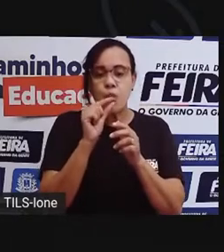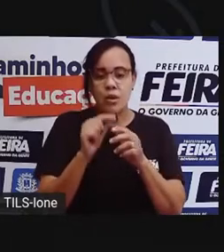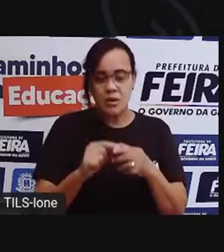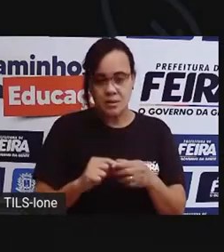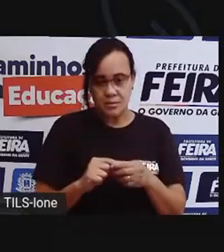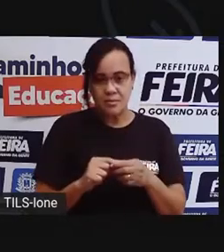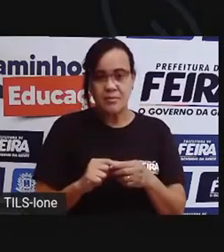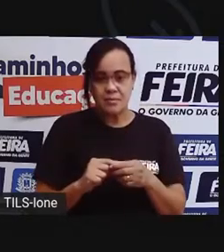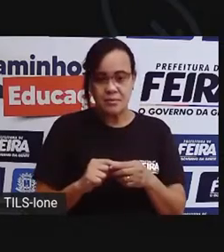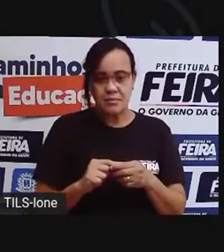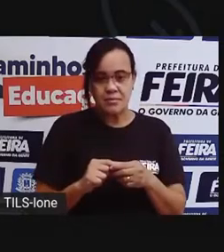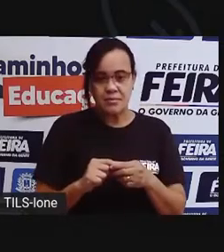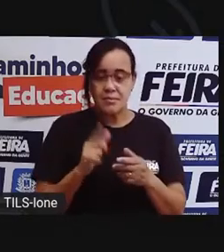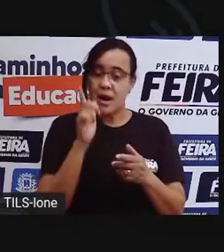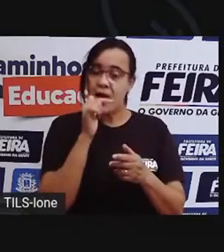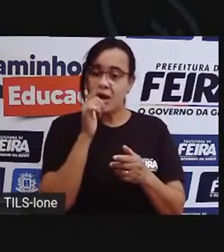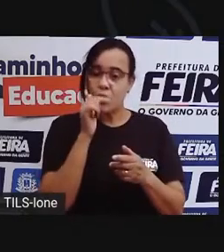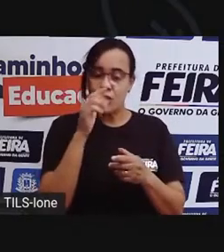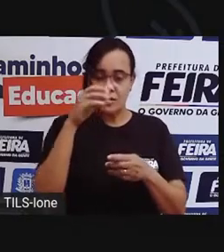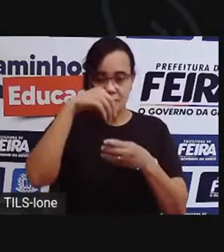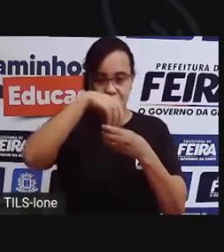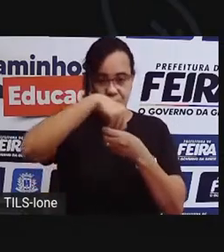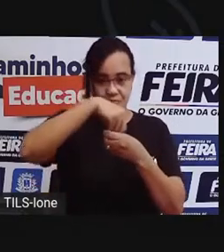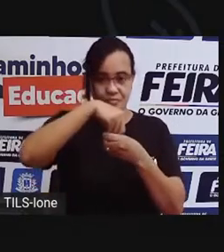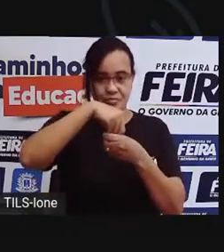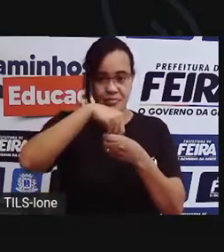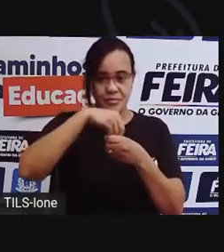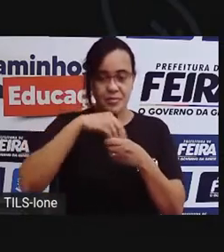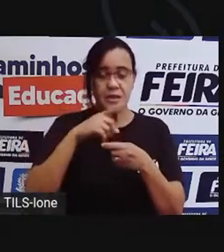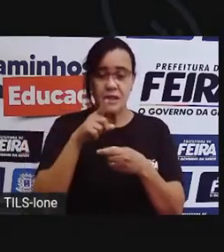Tem muita água. Tira um pouquinho.